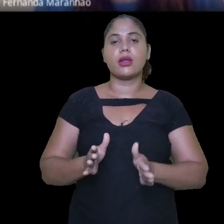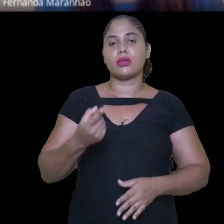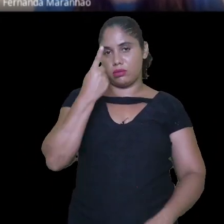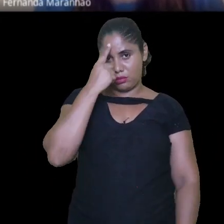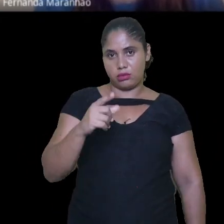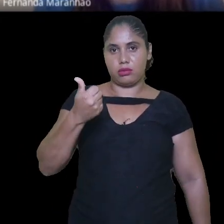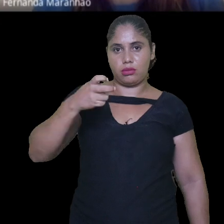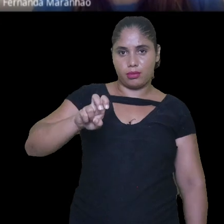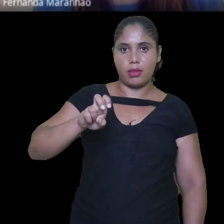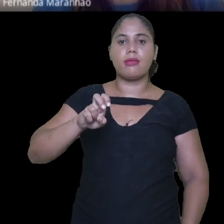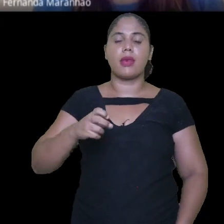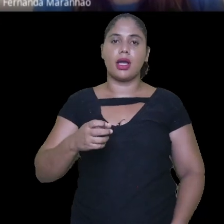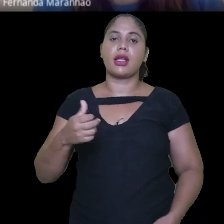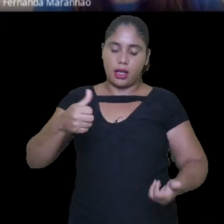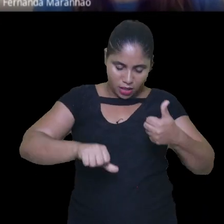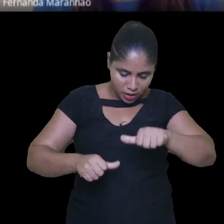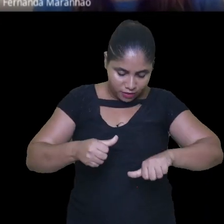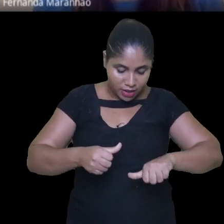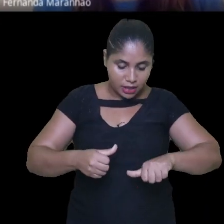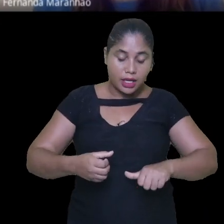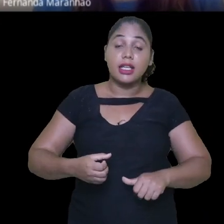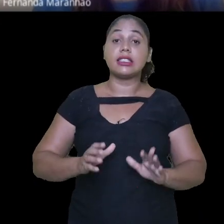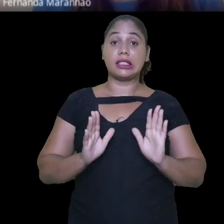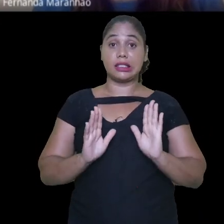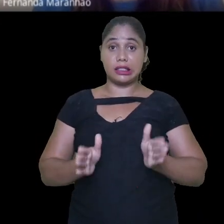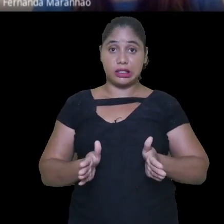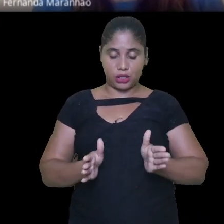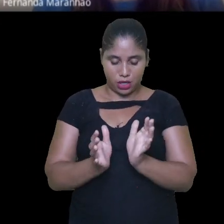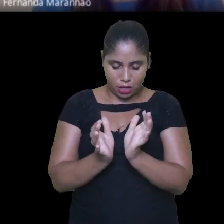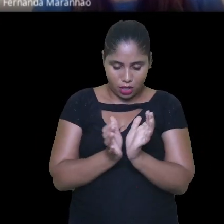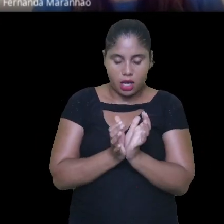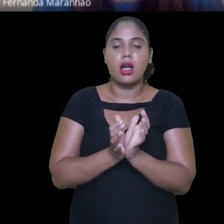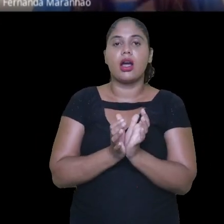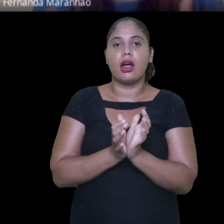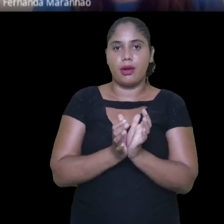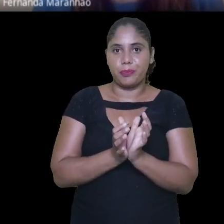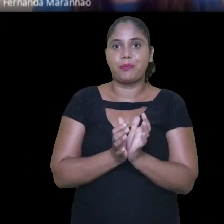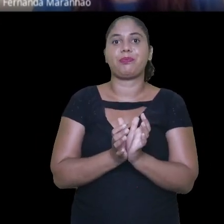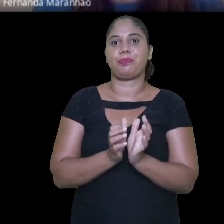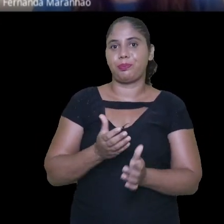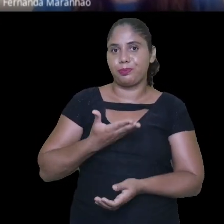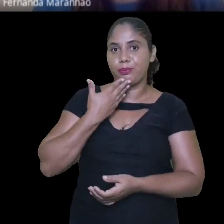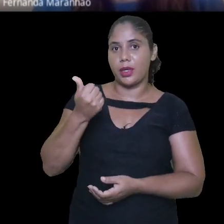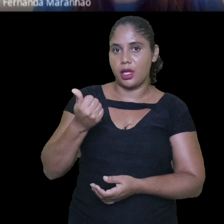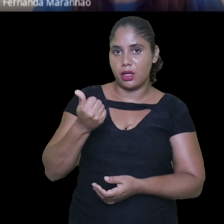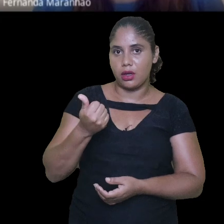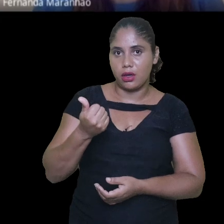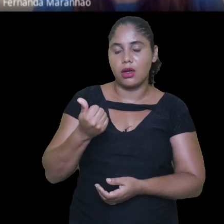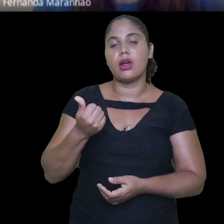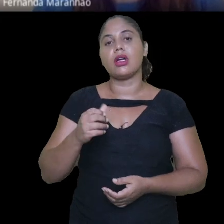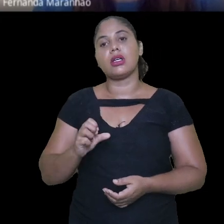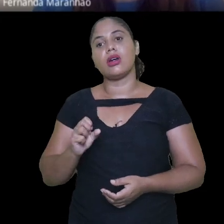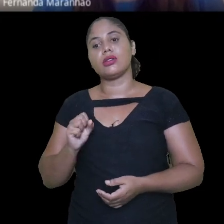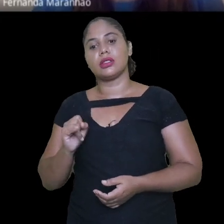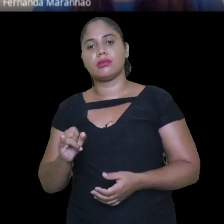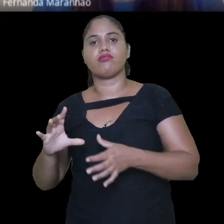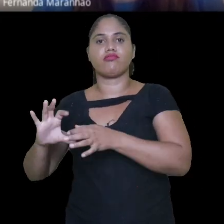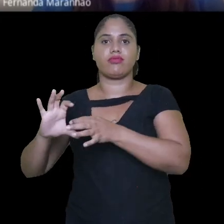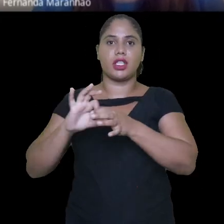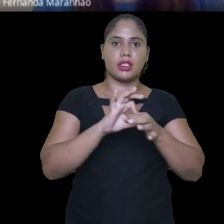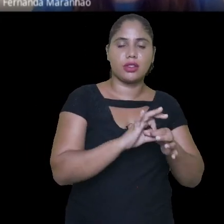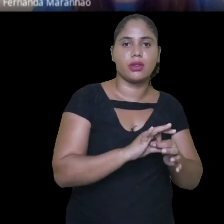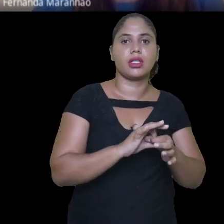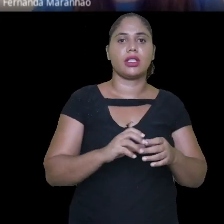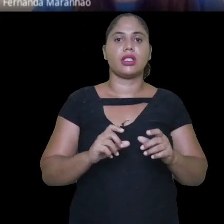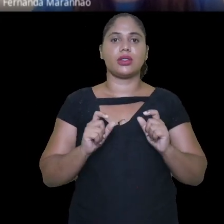que é a finalidade da progesterona nesse contexto? É fazer um relaxamento generalizado das fibras musculares